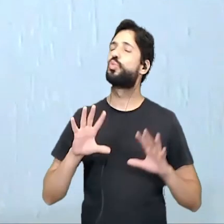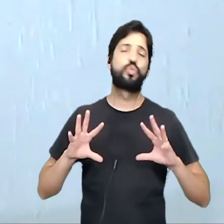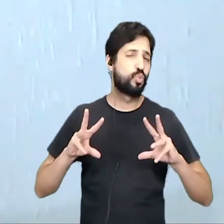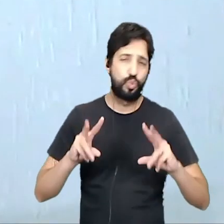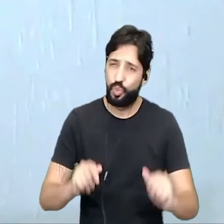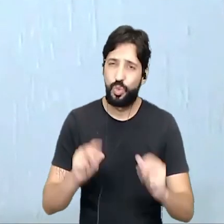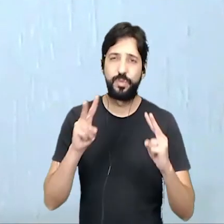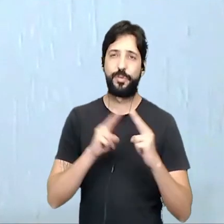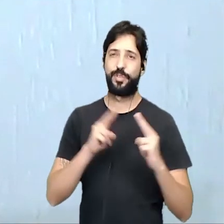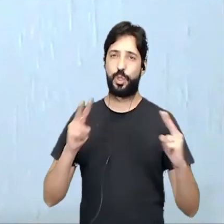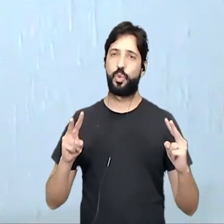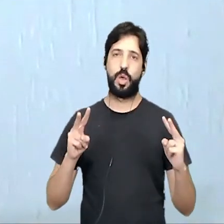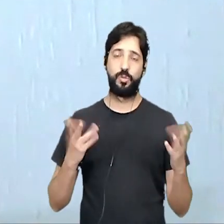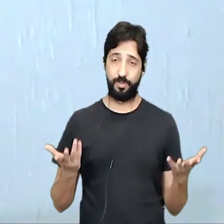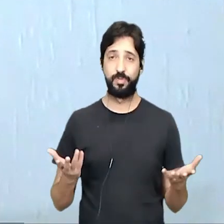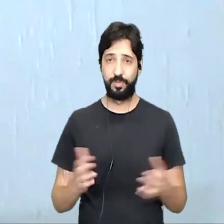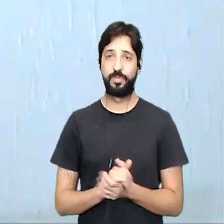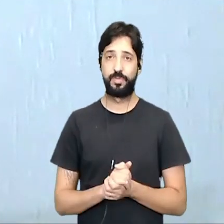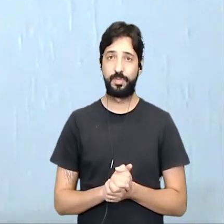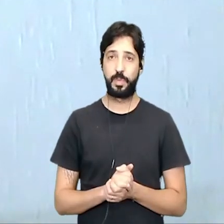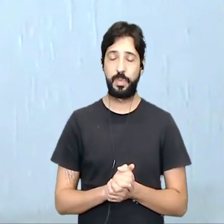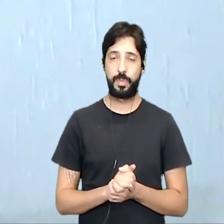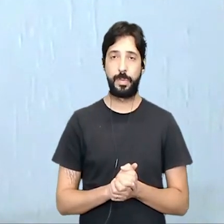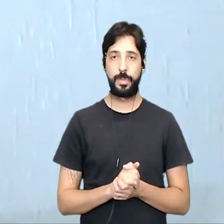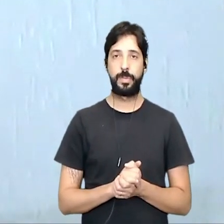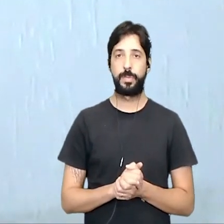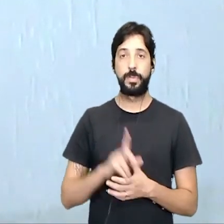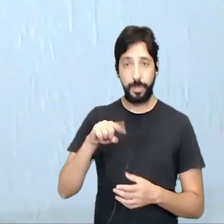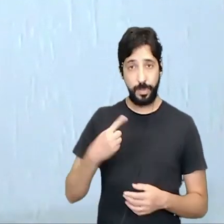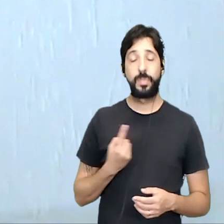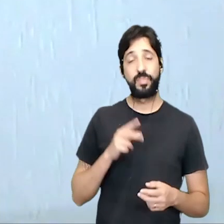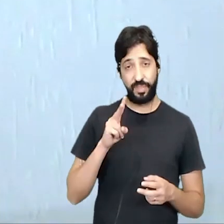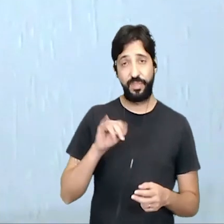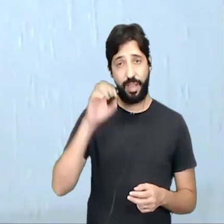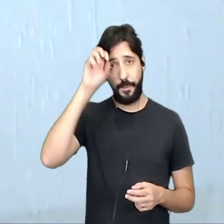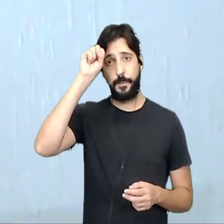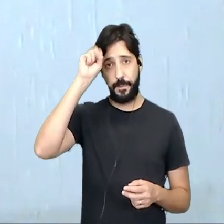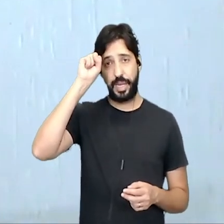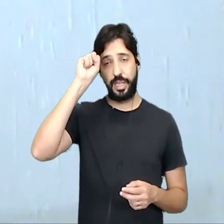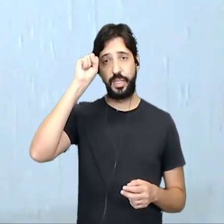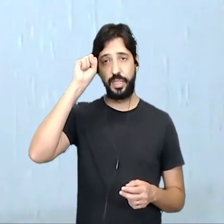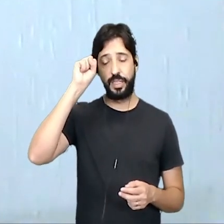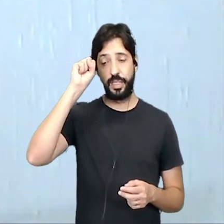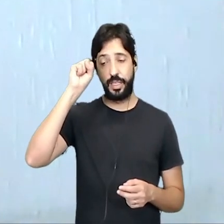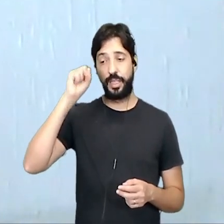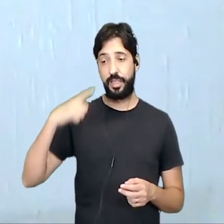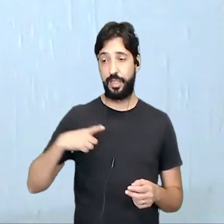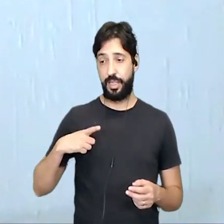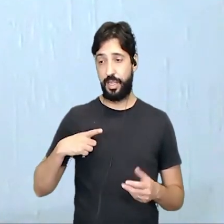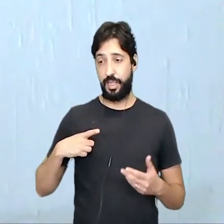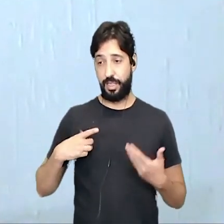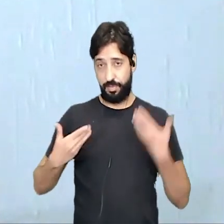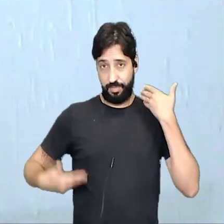rolar. Vai ter que ser tudo virtual. E a gente vai ter que